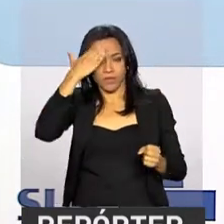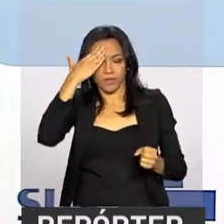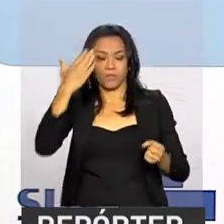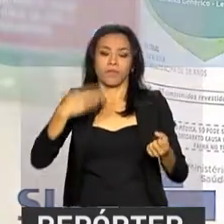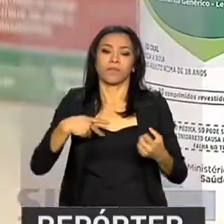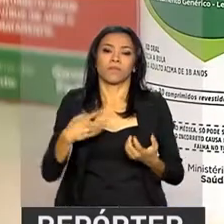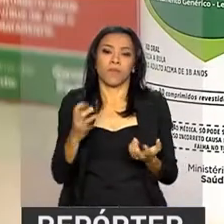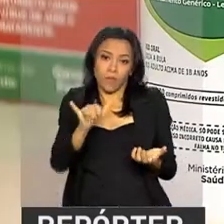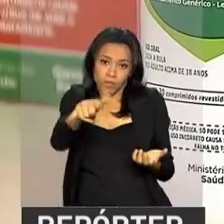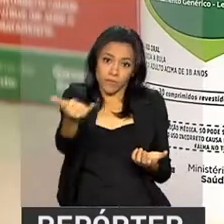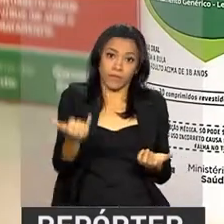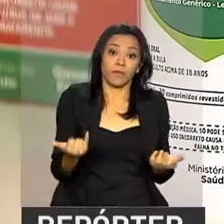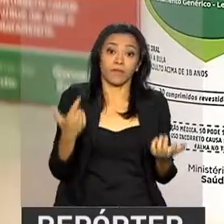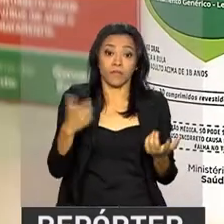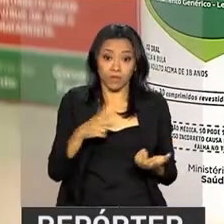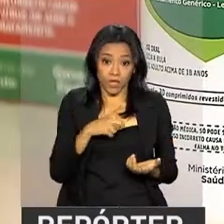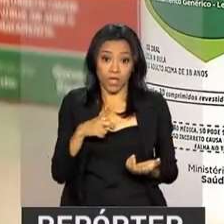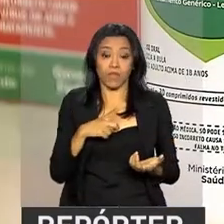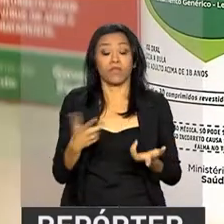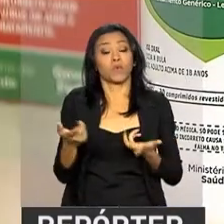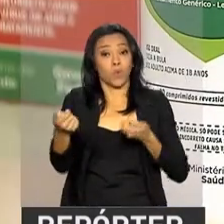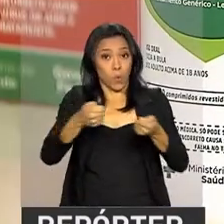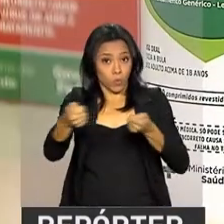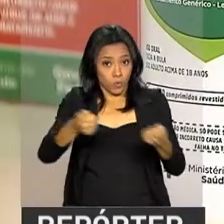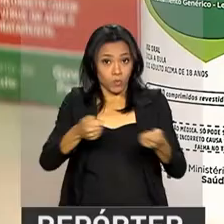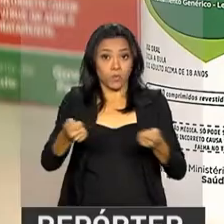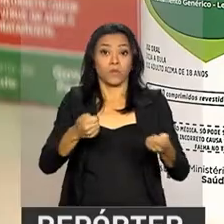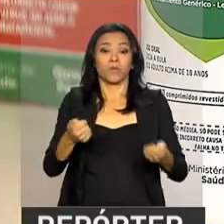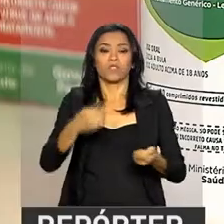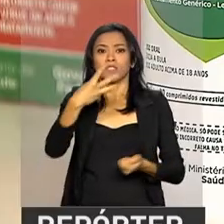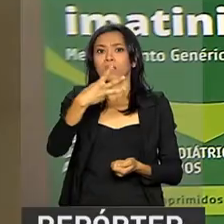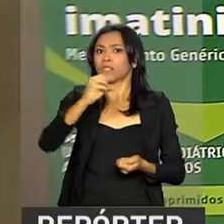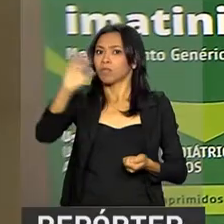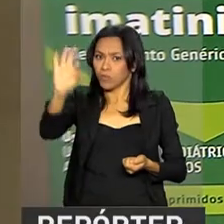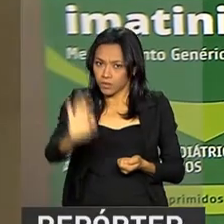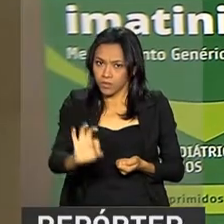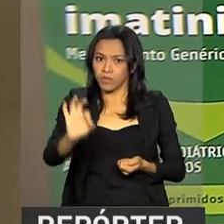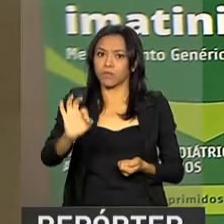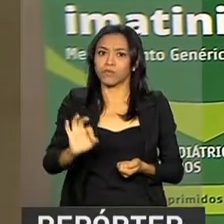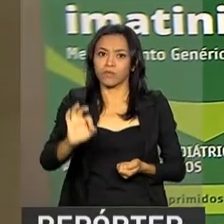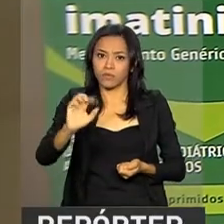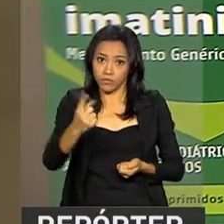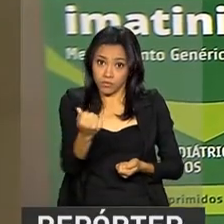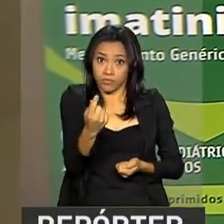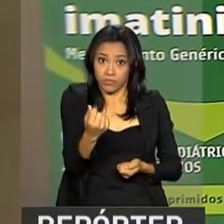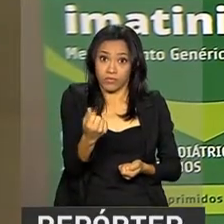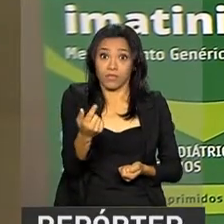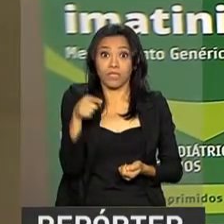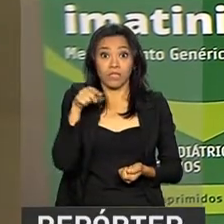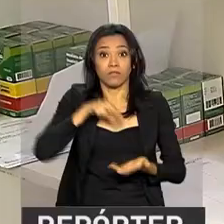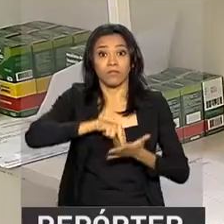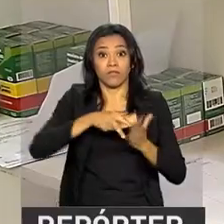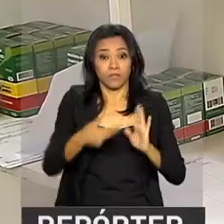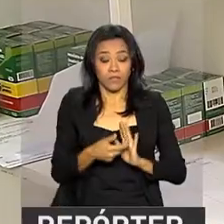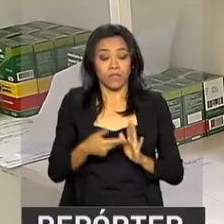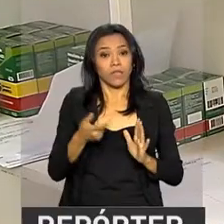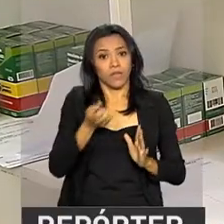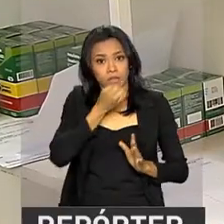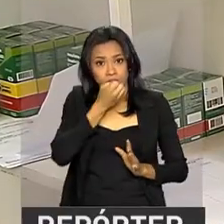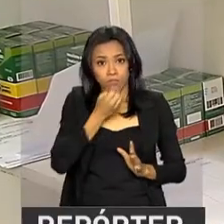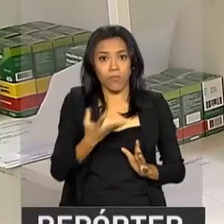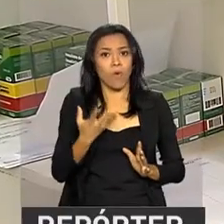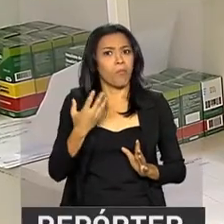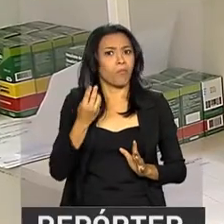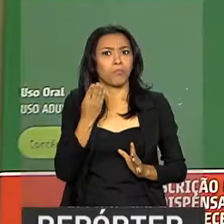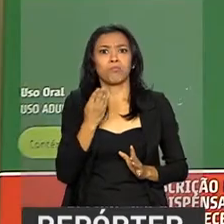aproveitamento a economia no projeto piloto foi de 30 por cento o que demonstra um potencial de economizar